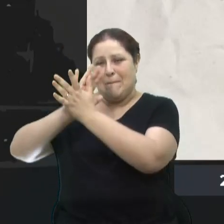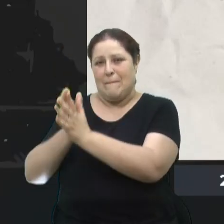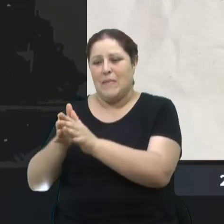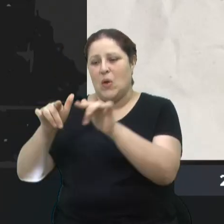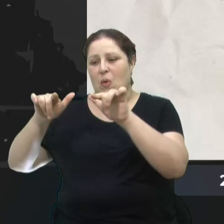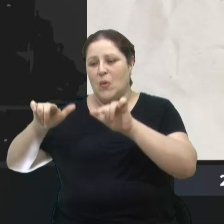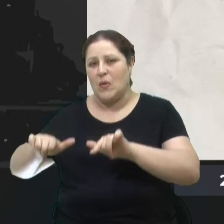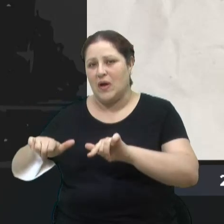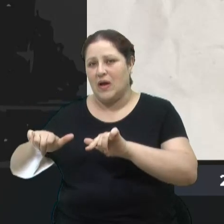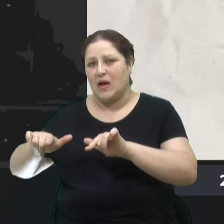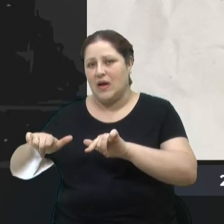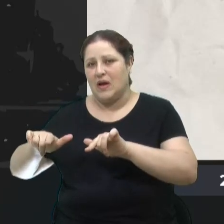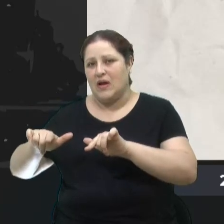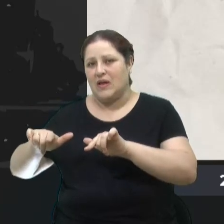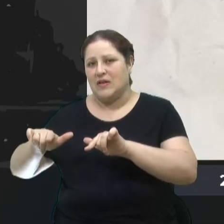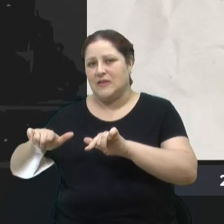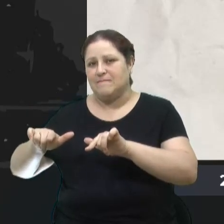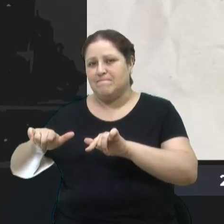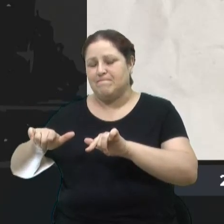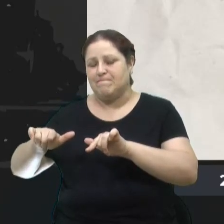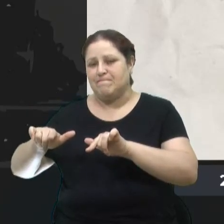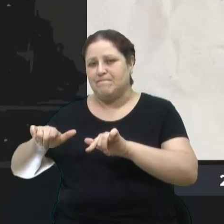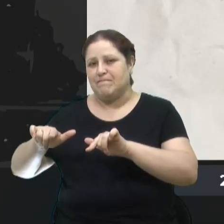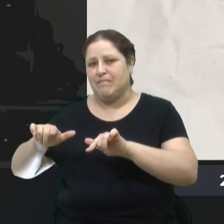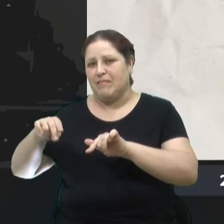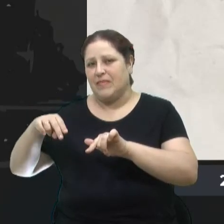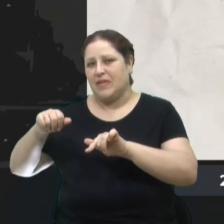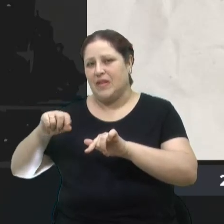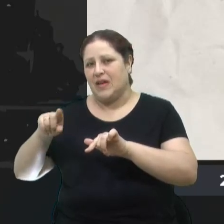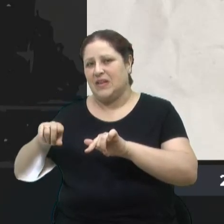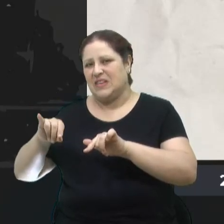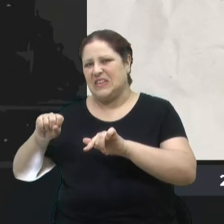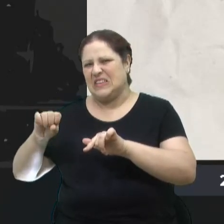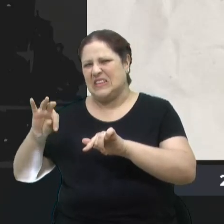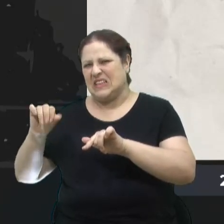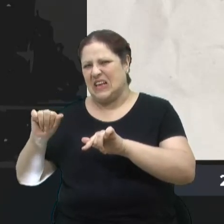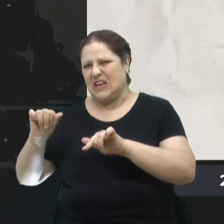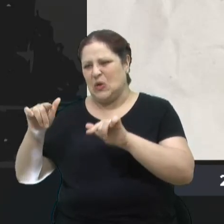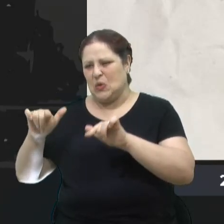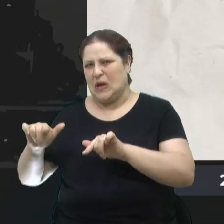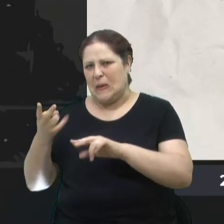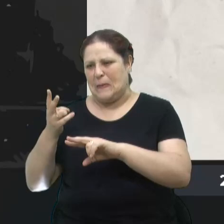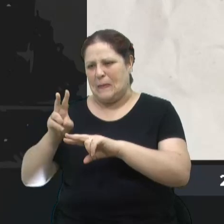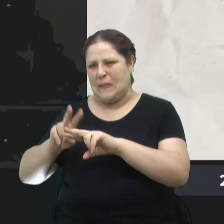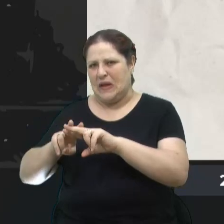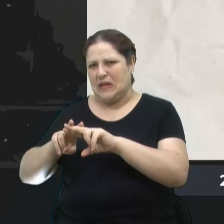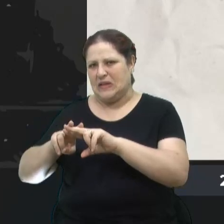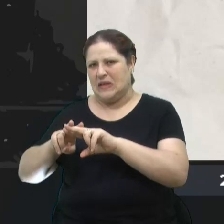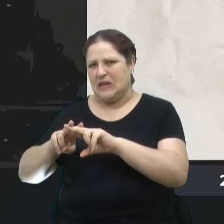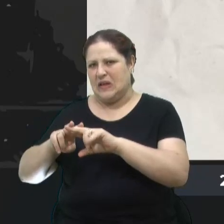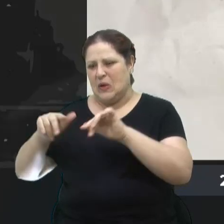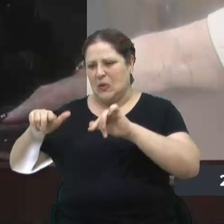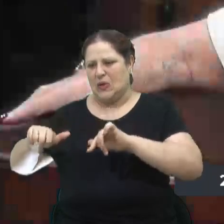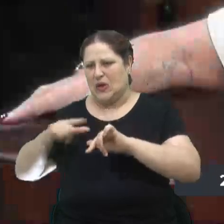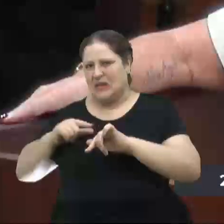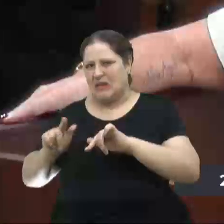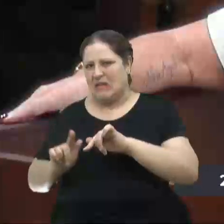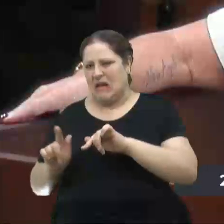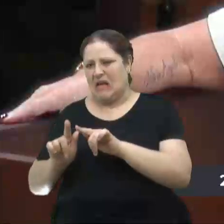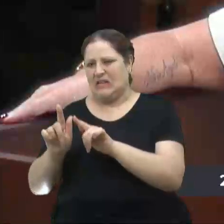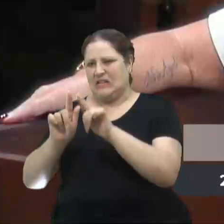1944, sendo que a sua família só soube da sua morte após a Segunda Guerra Mundial, e muitas de